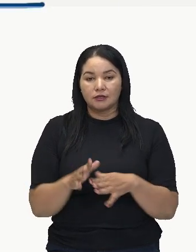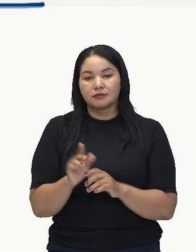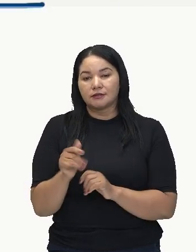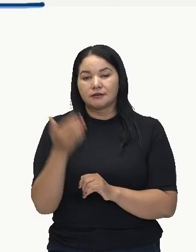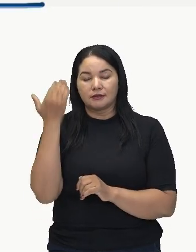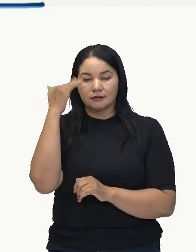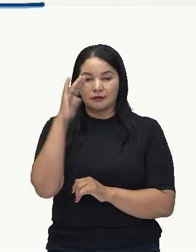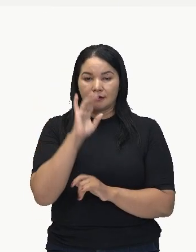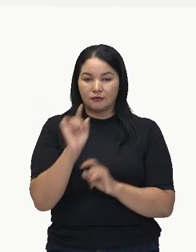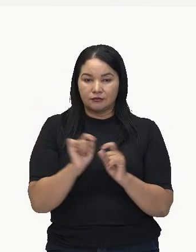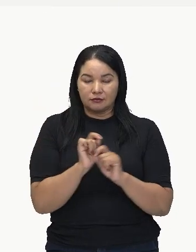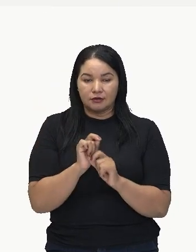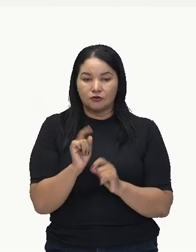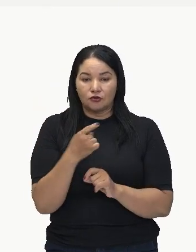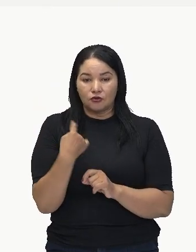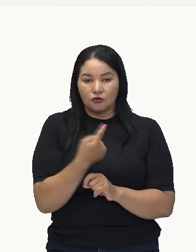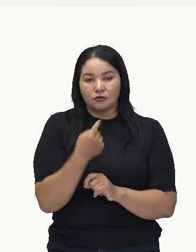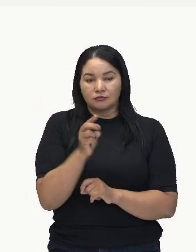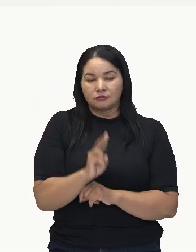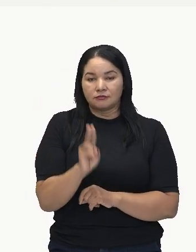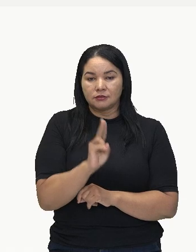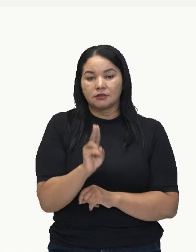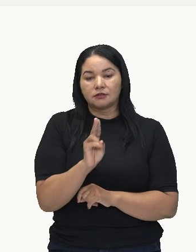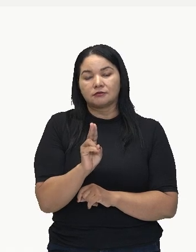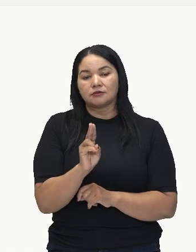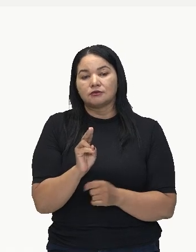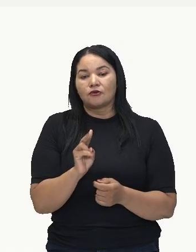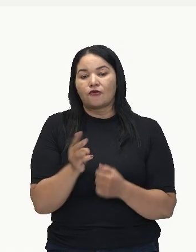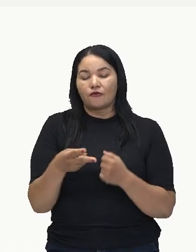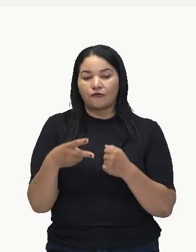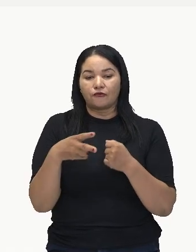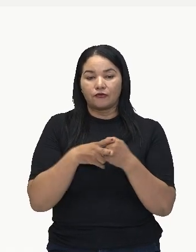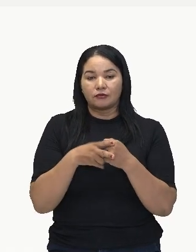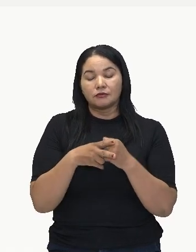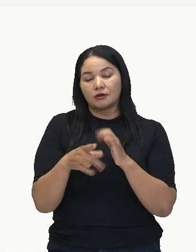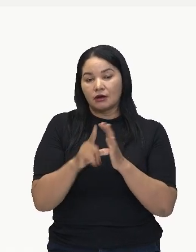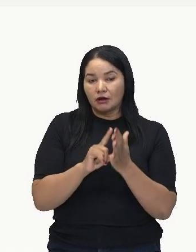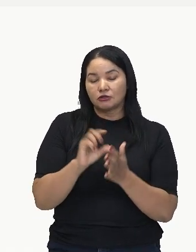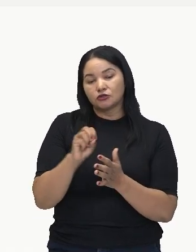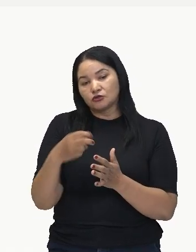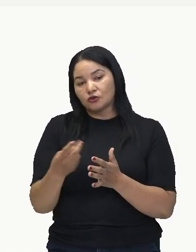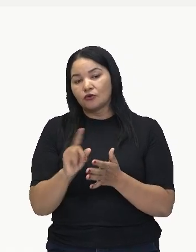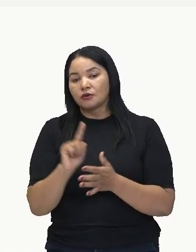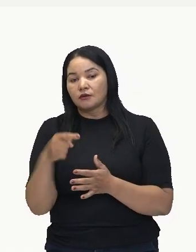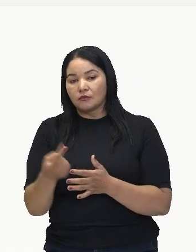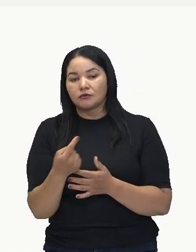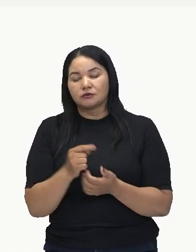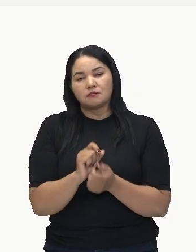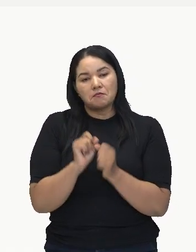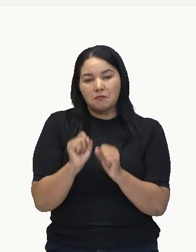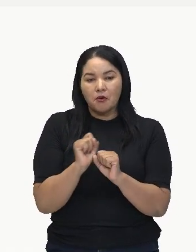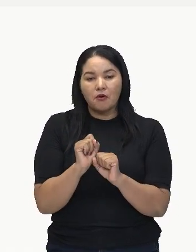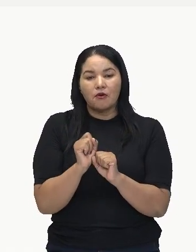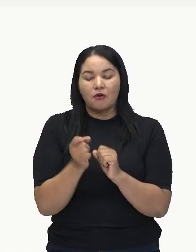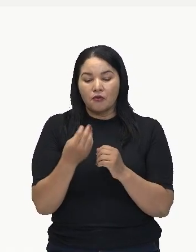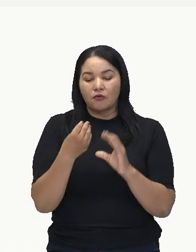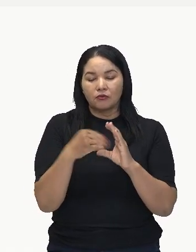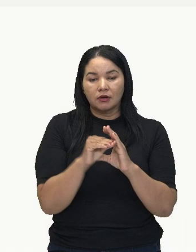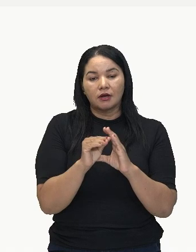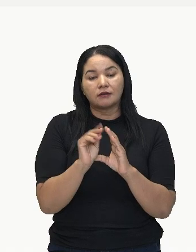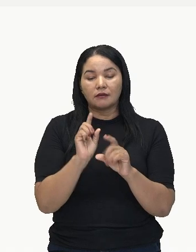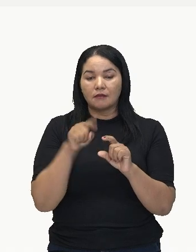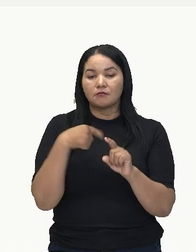entender quando nós utilizamos no verbo, antes ou depois. É possível colocar depois do verbo, professor?